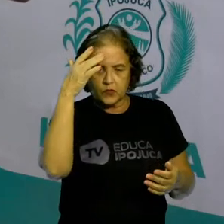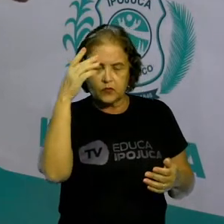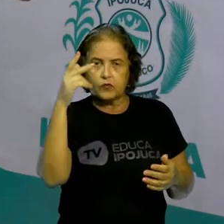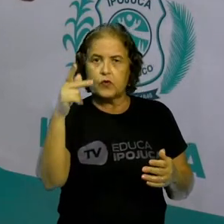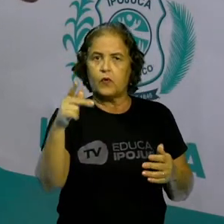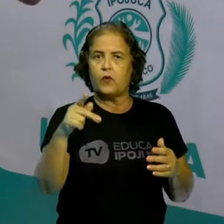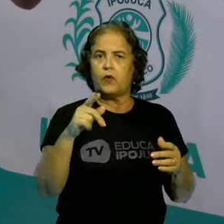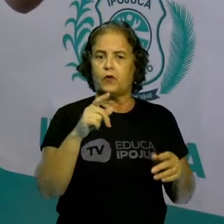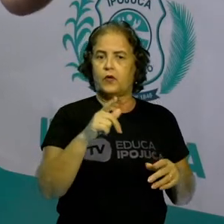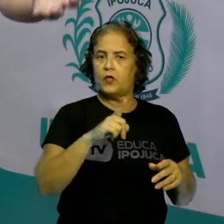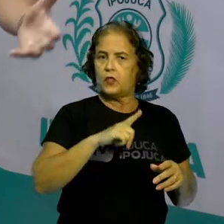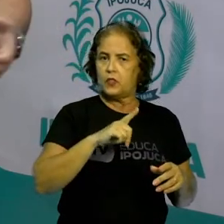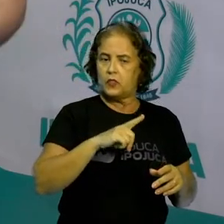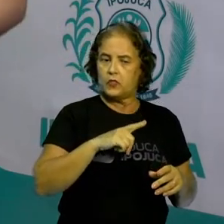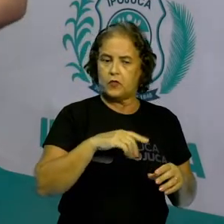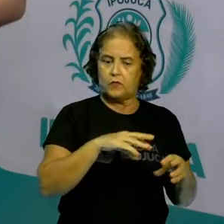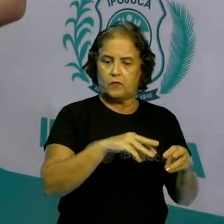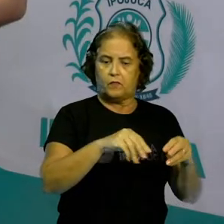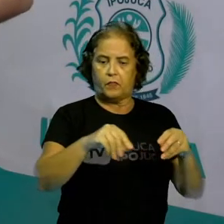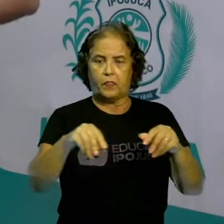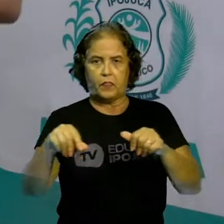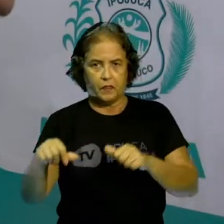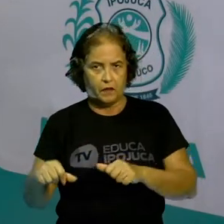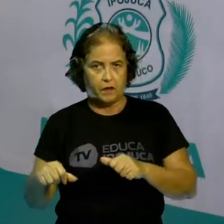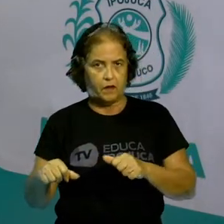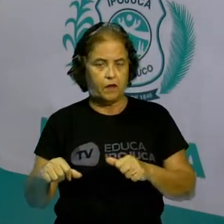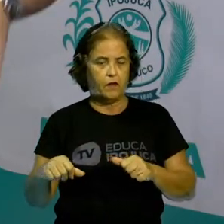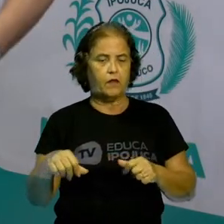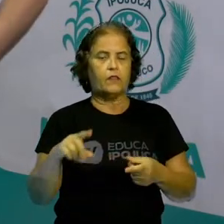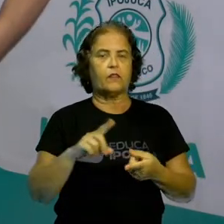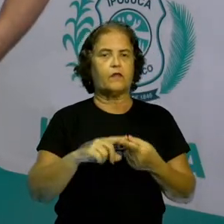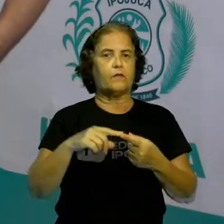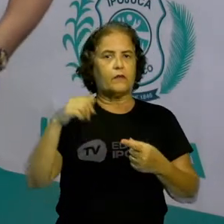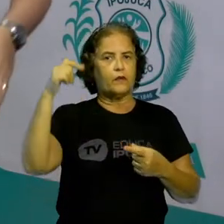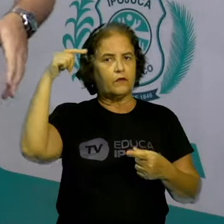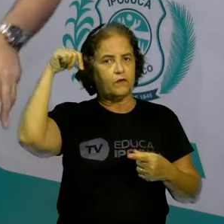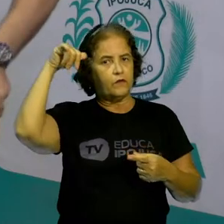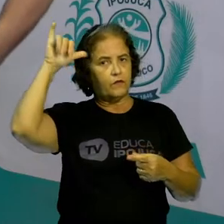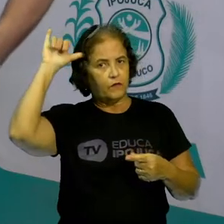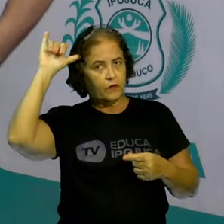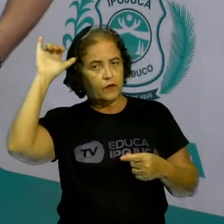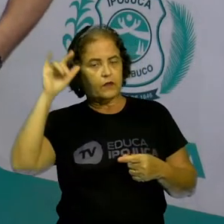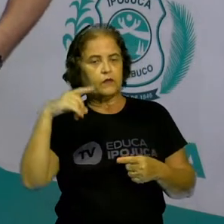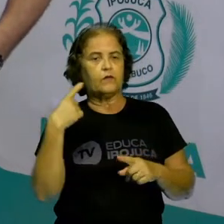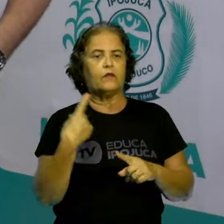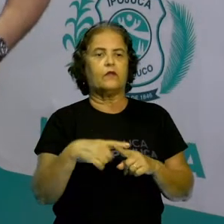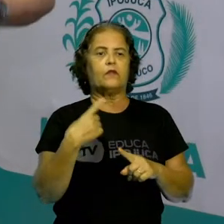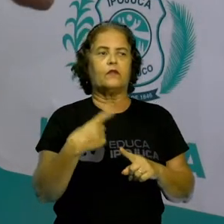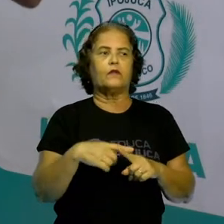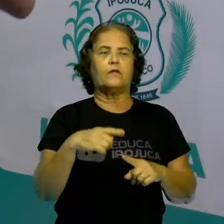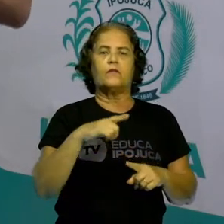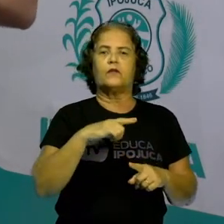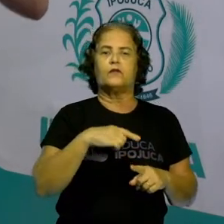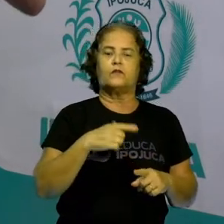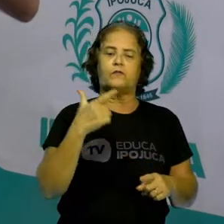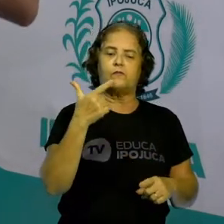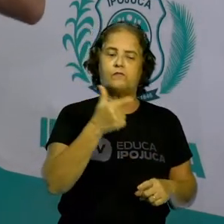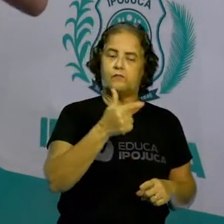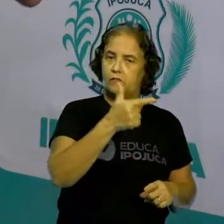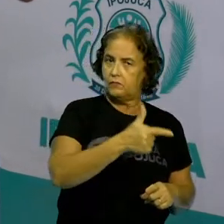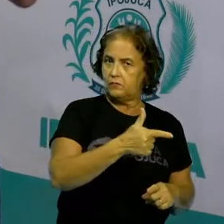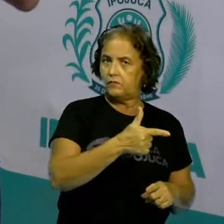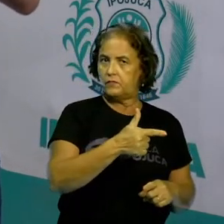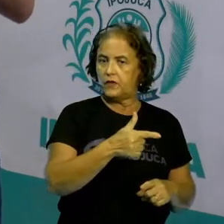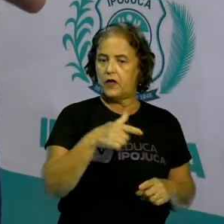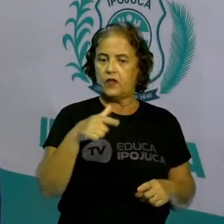grandes proprietários de gado, tá certo? E também possuidores do poder de fogo, de armas, eles controlavam